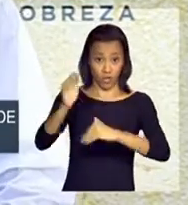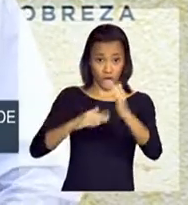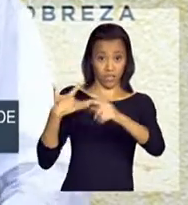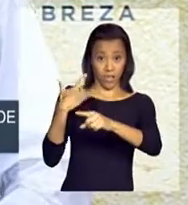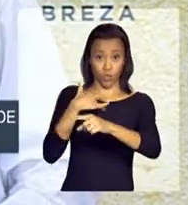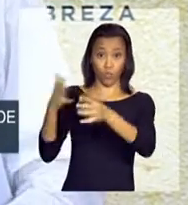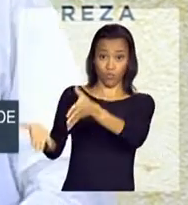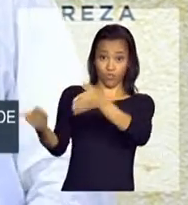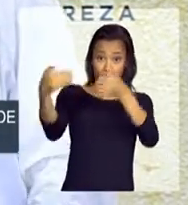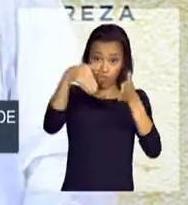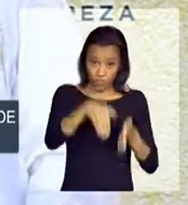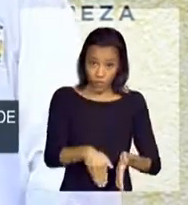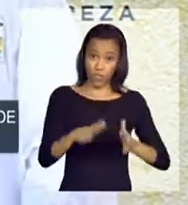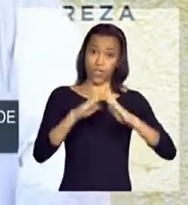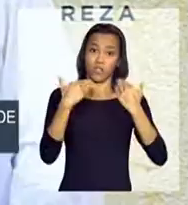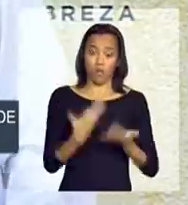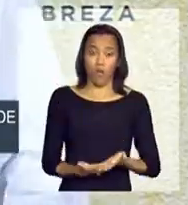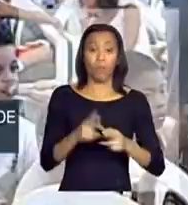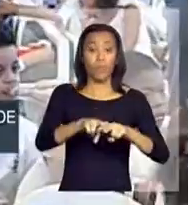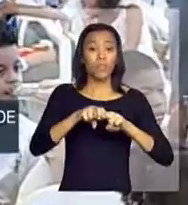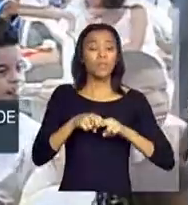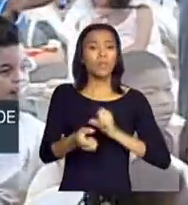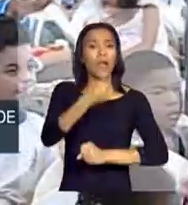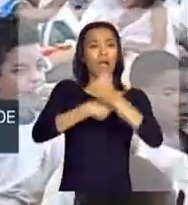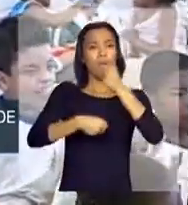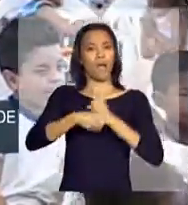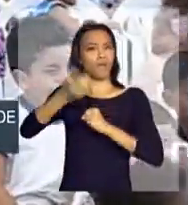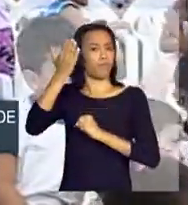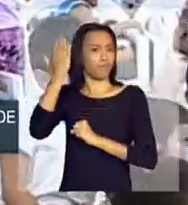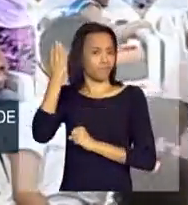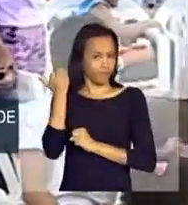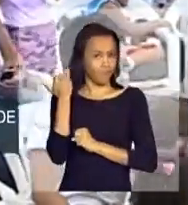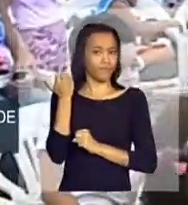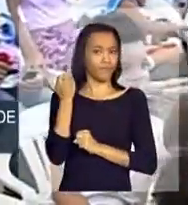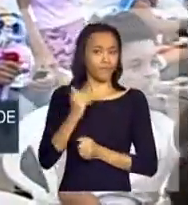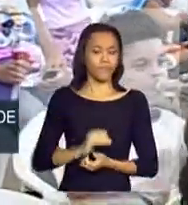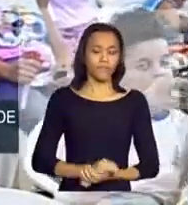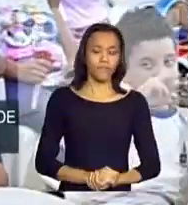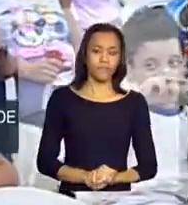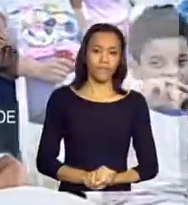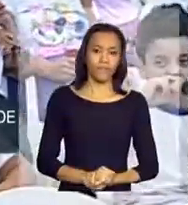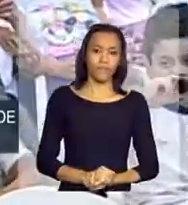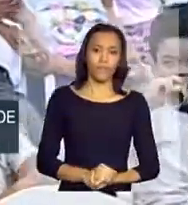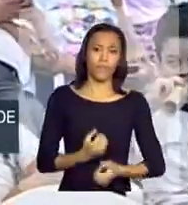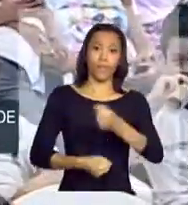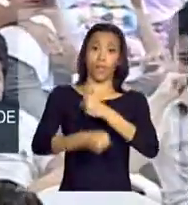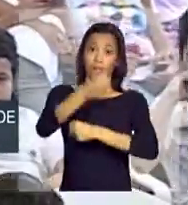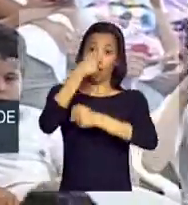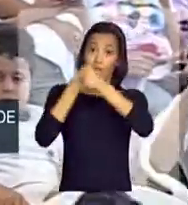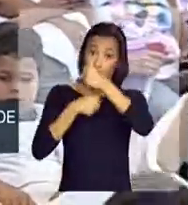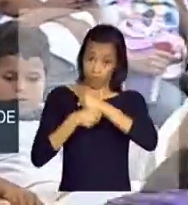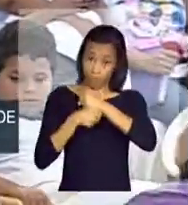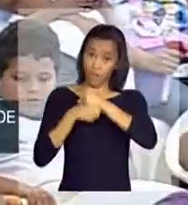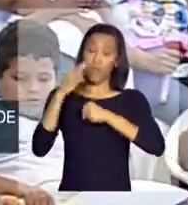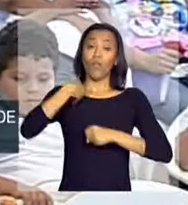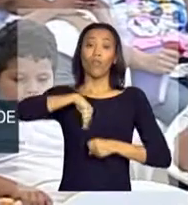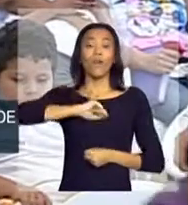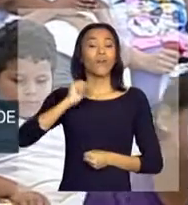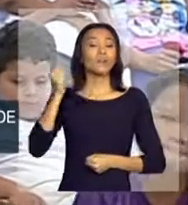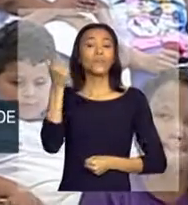escola por isso que não era o passado E aí o ano passado nós